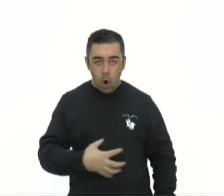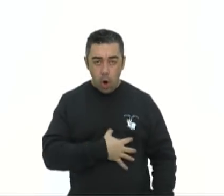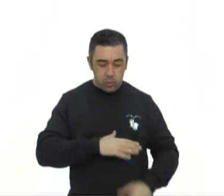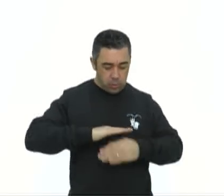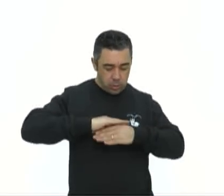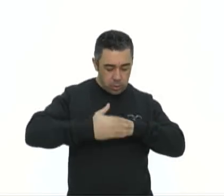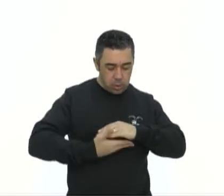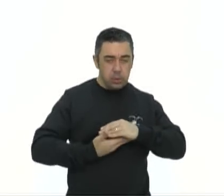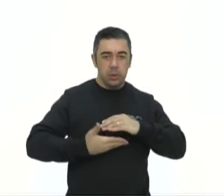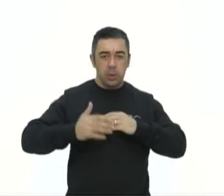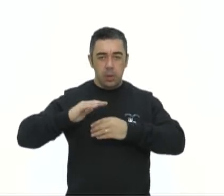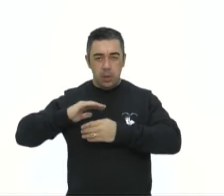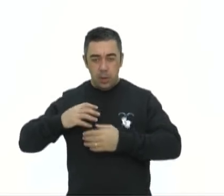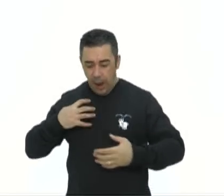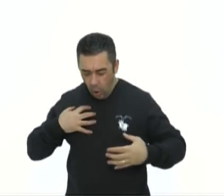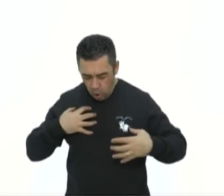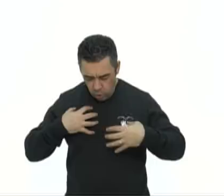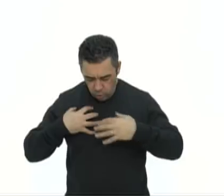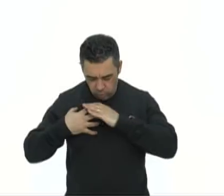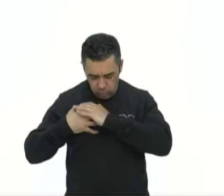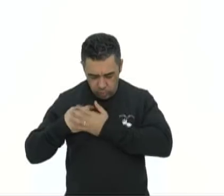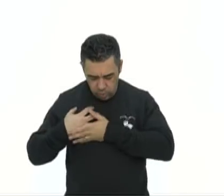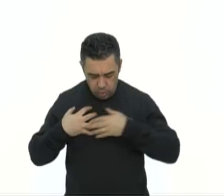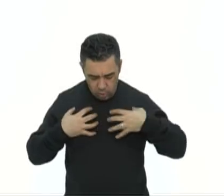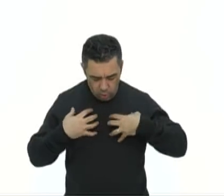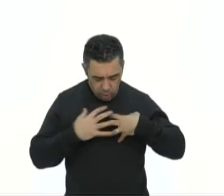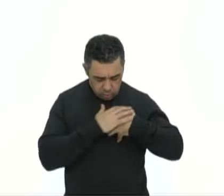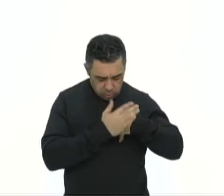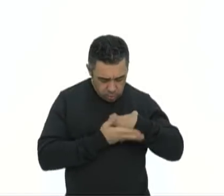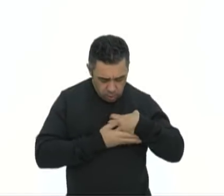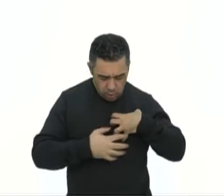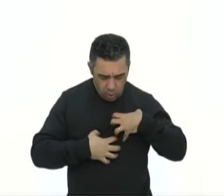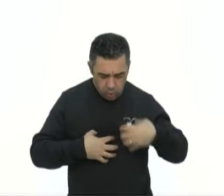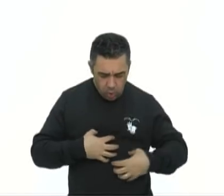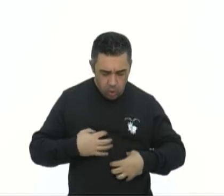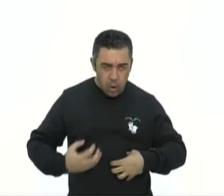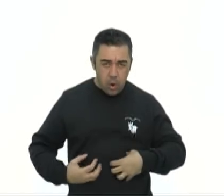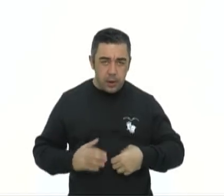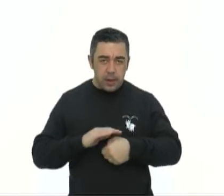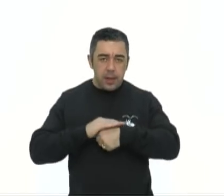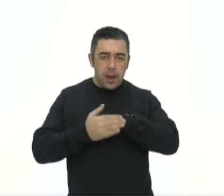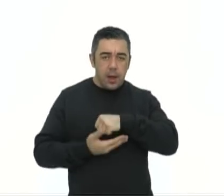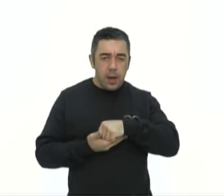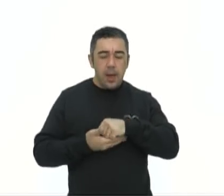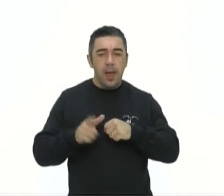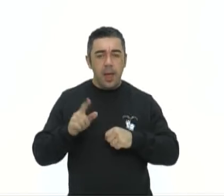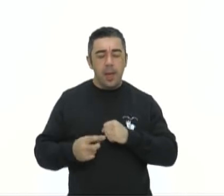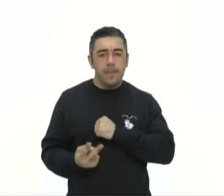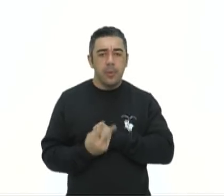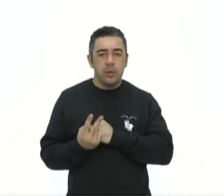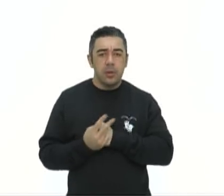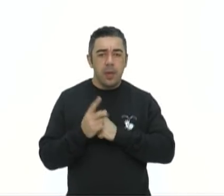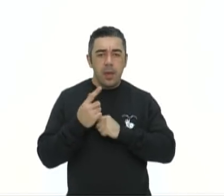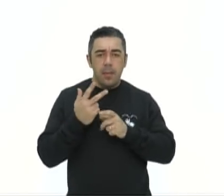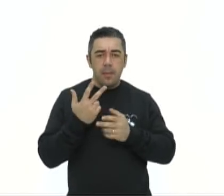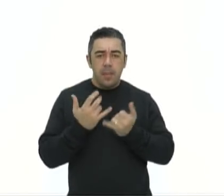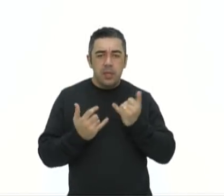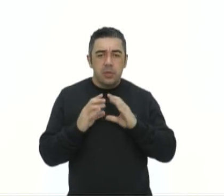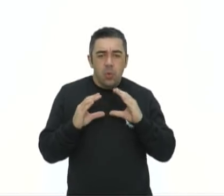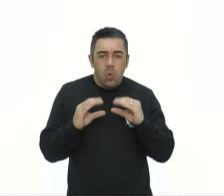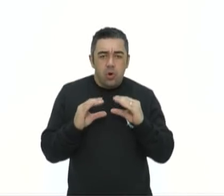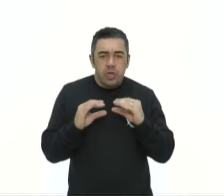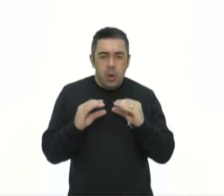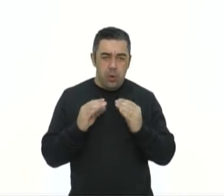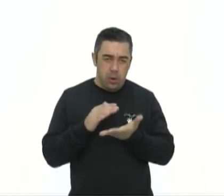uma cápsula em volta de alguns órgãos, né? E funcionando como uma espécie de acolchoamento, ou seja, como se